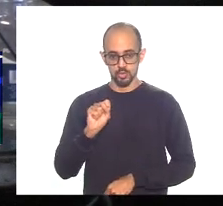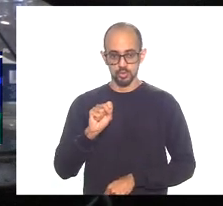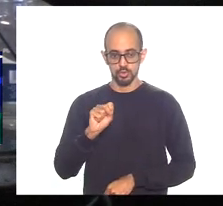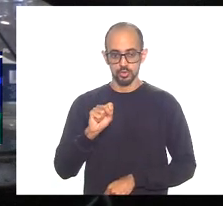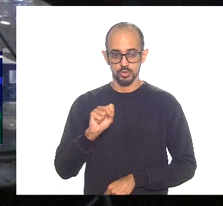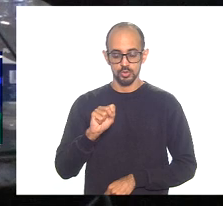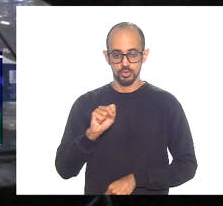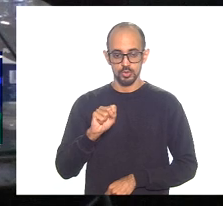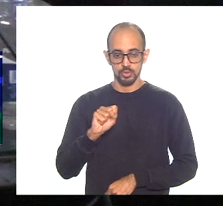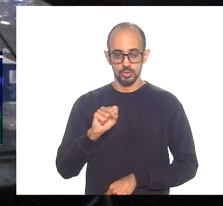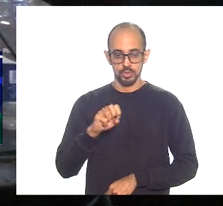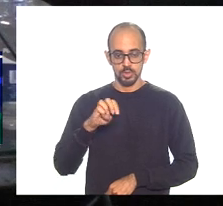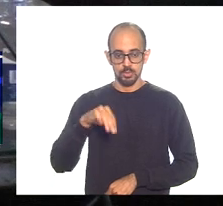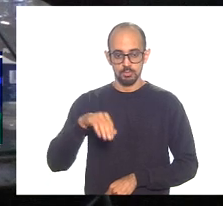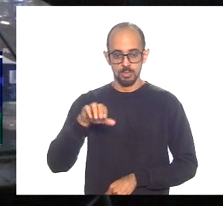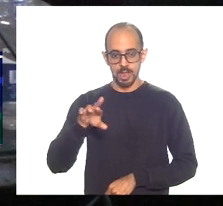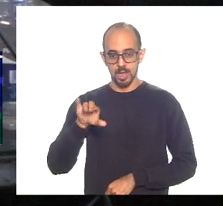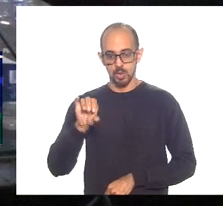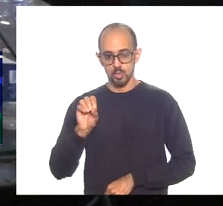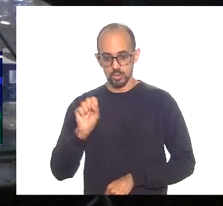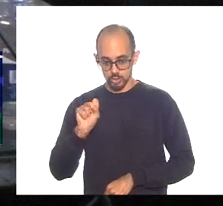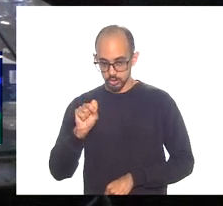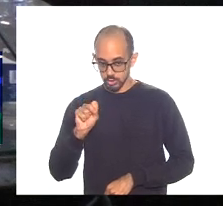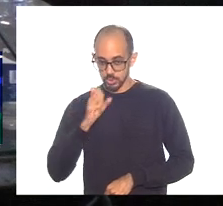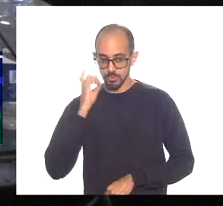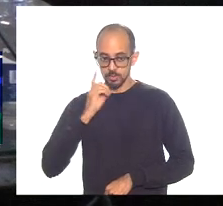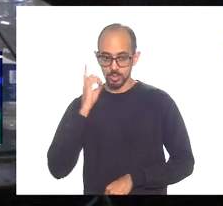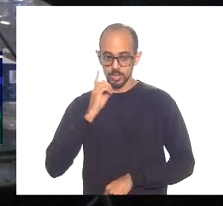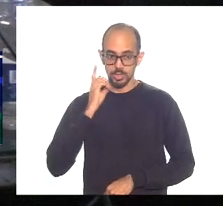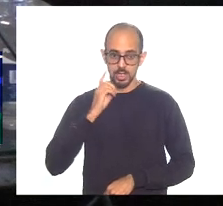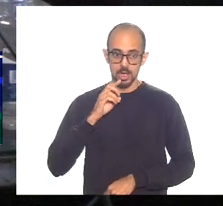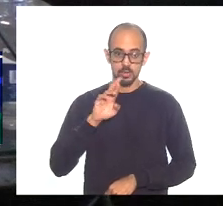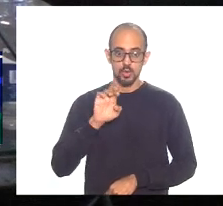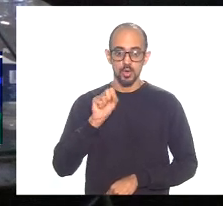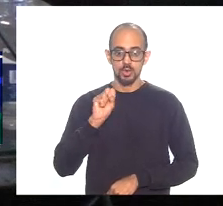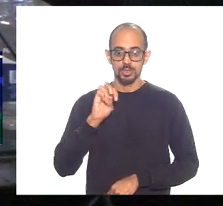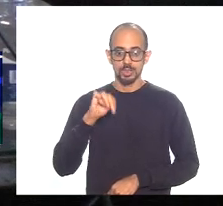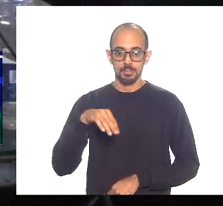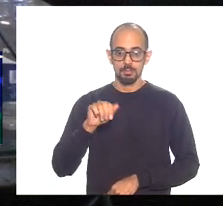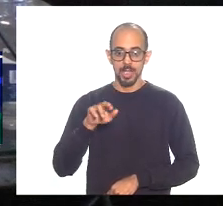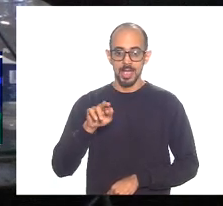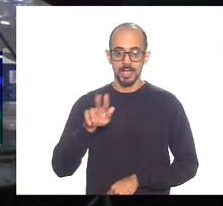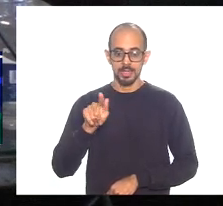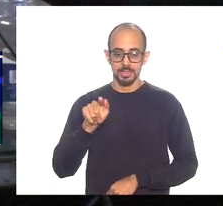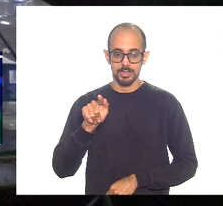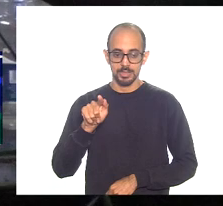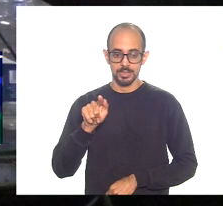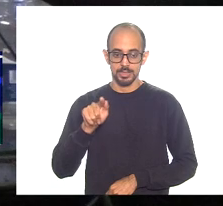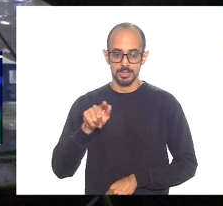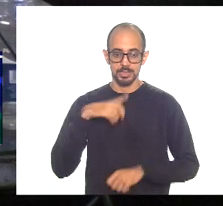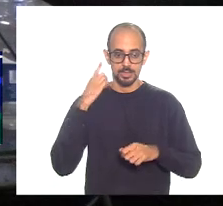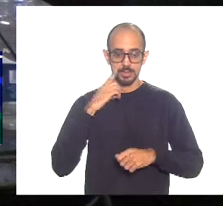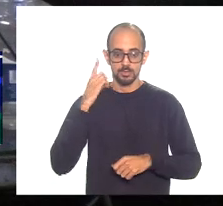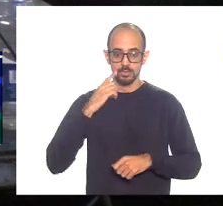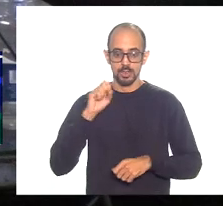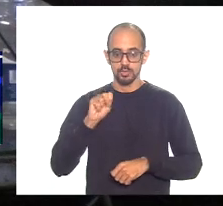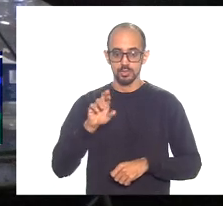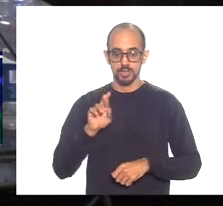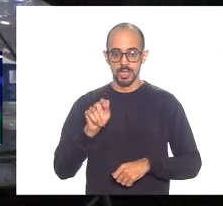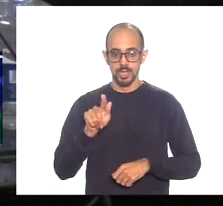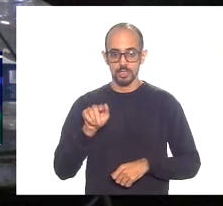Deputado Marcus Miller o deputado rosenverg Reis Deputado Sérgio